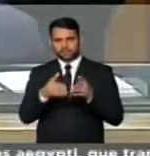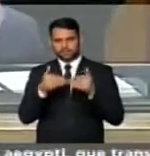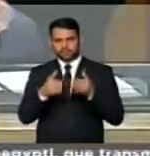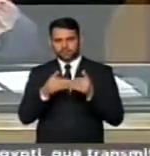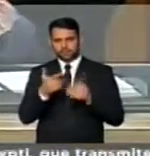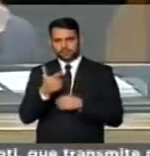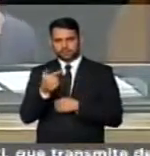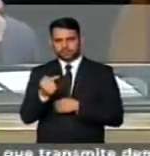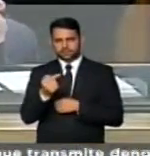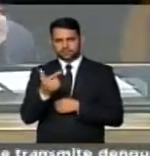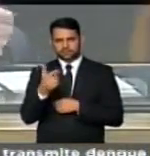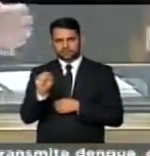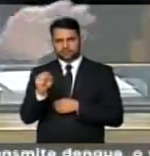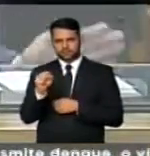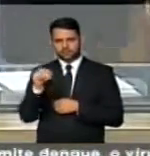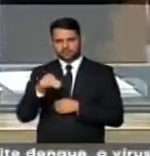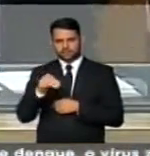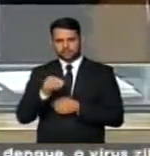dos 27, 28 minutos.